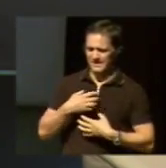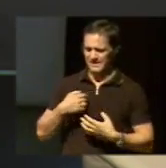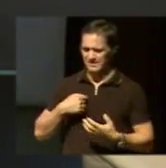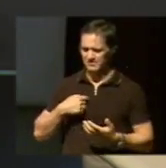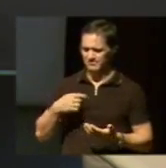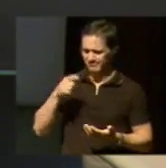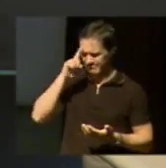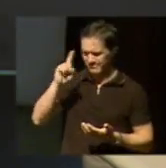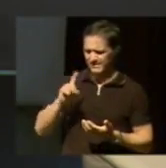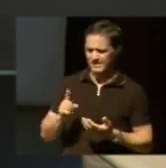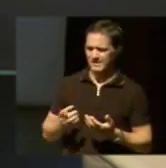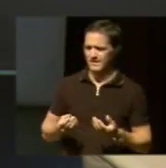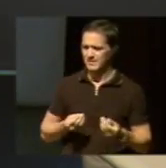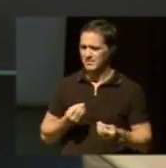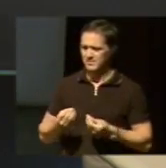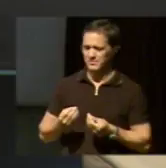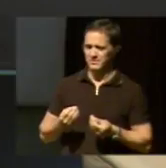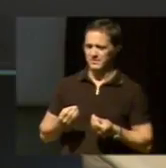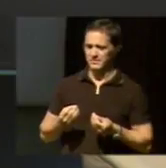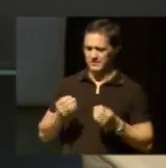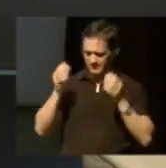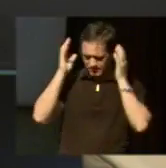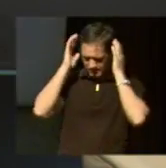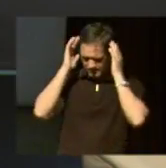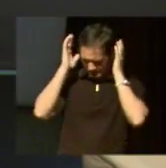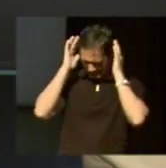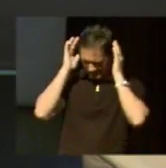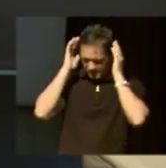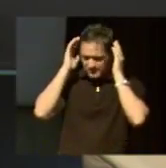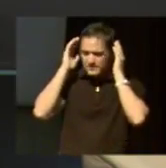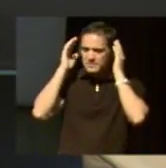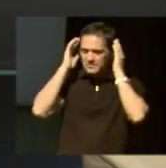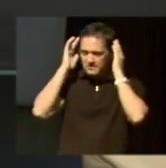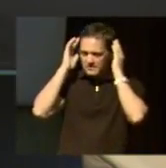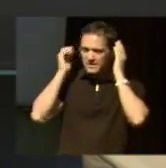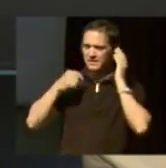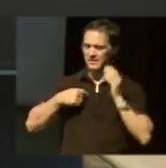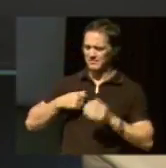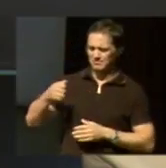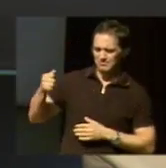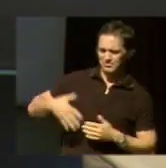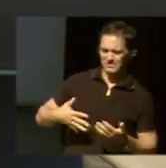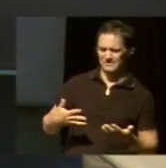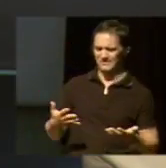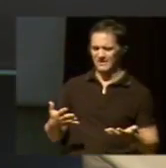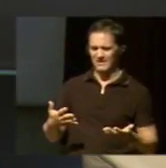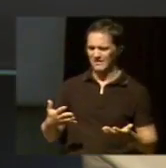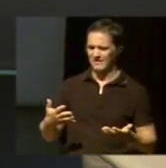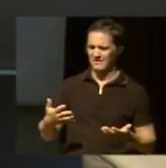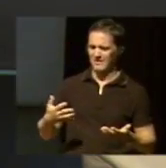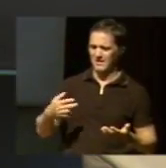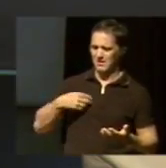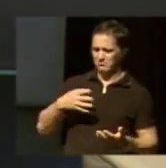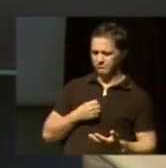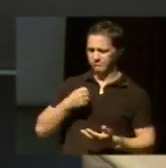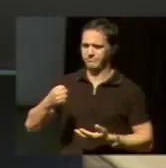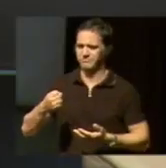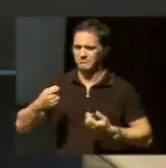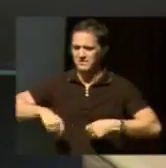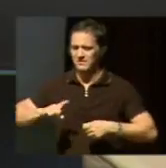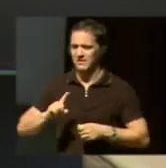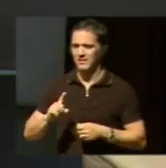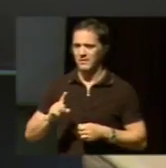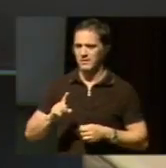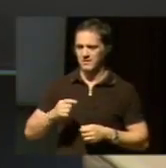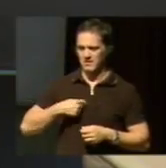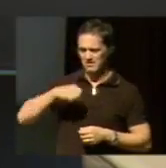fazer, eu sou dispensável nesse novo mundo. E isso cria uma imagem negativa